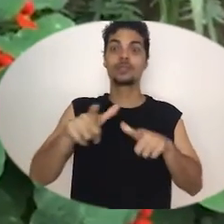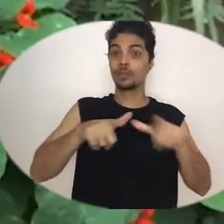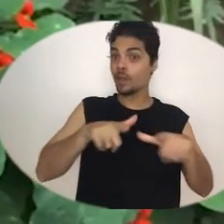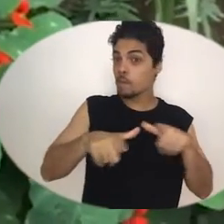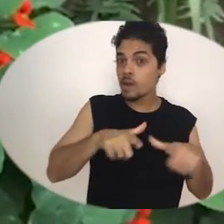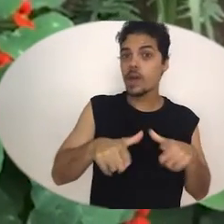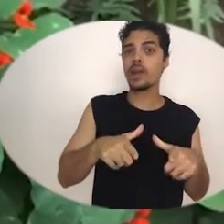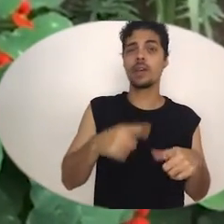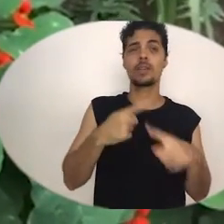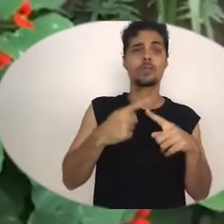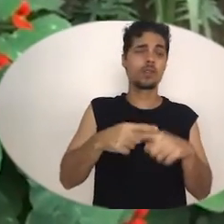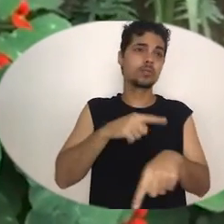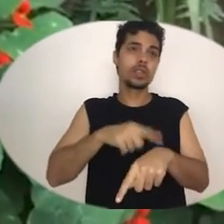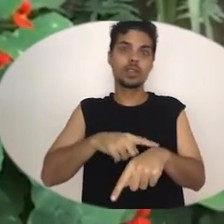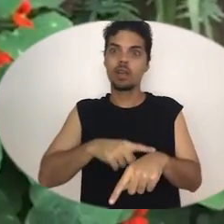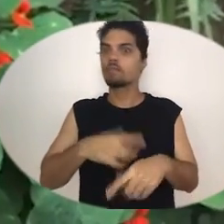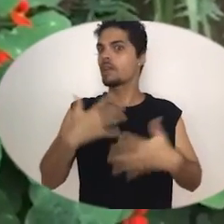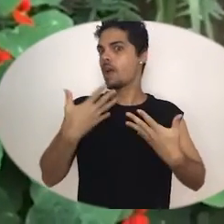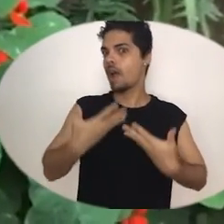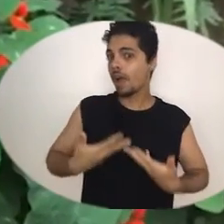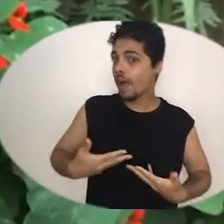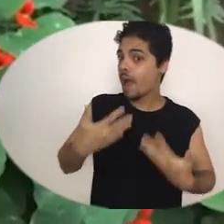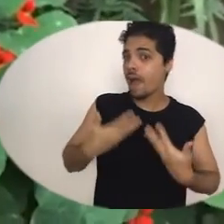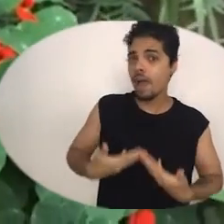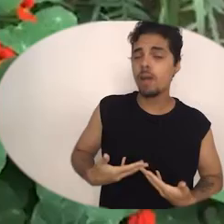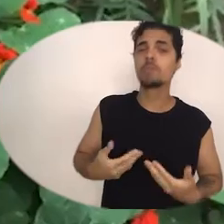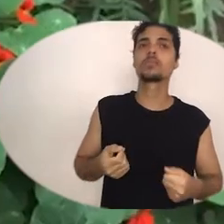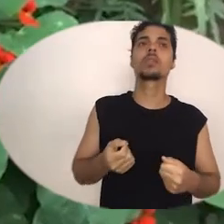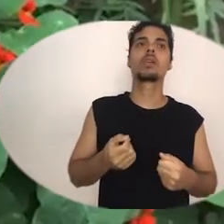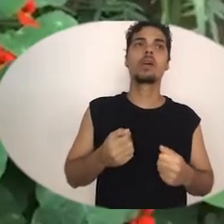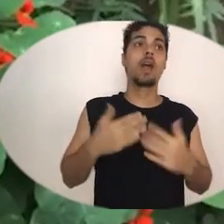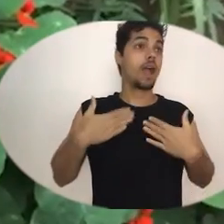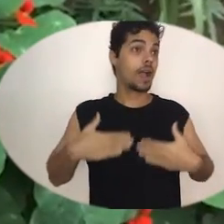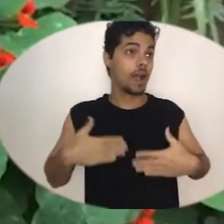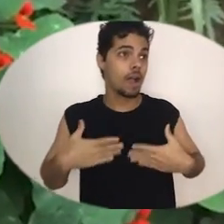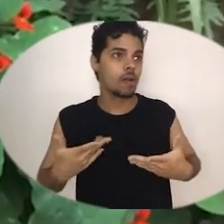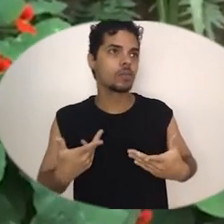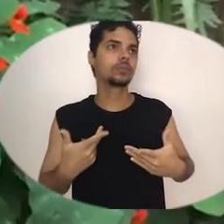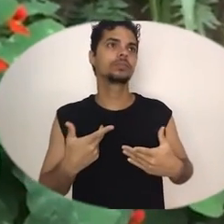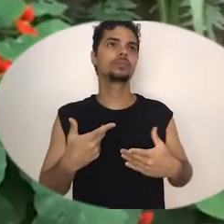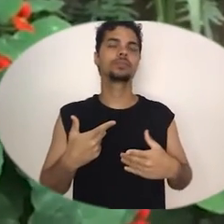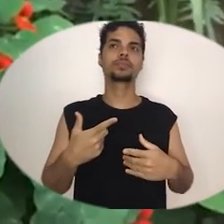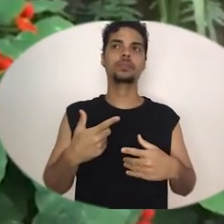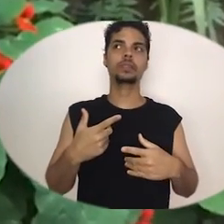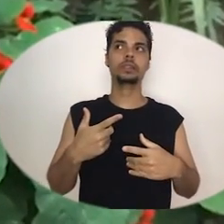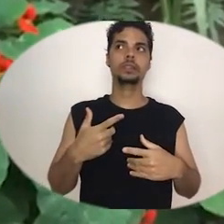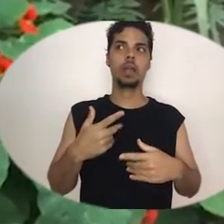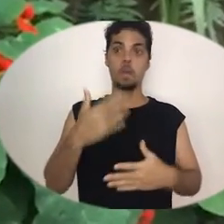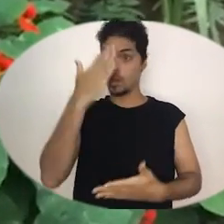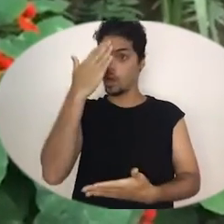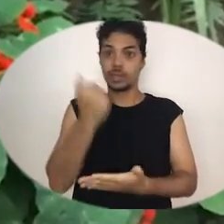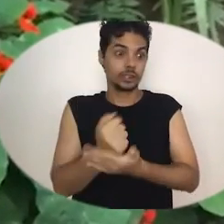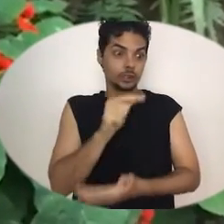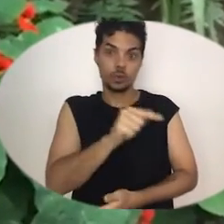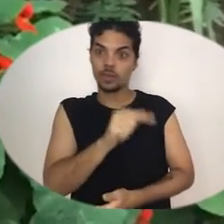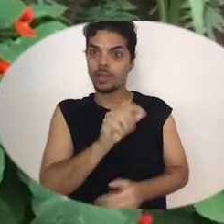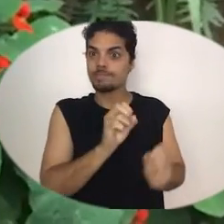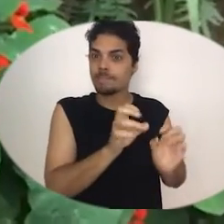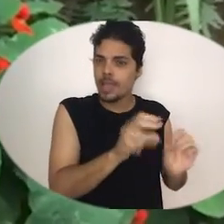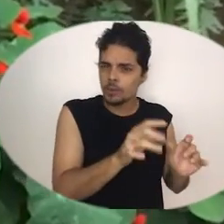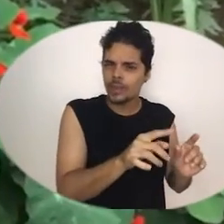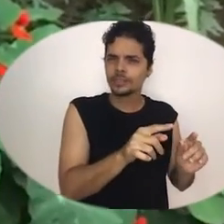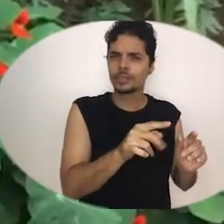faço sempre com muito empenho, porque acredito que, através da educação, a